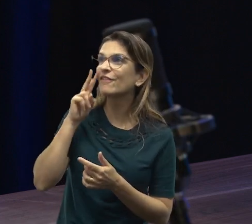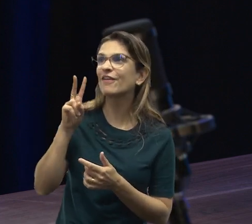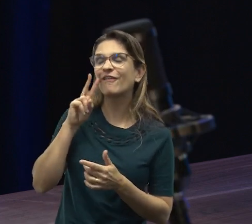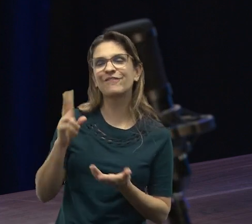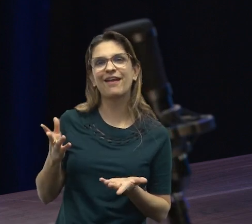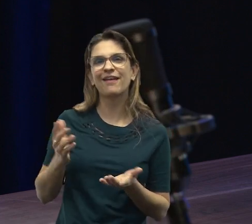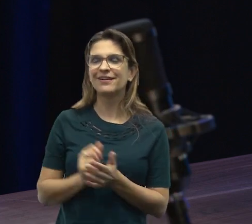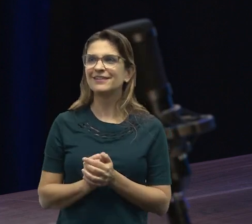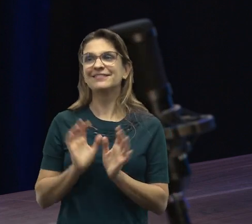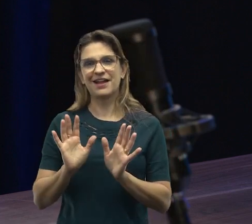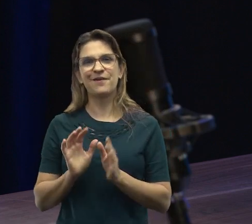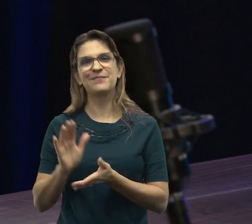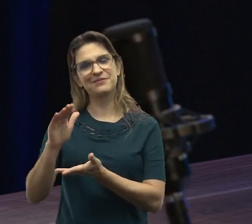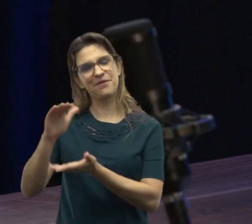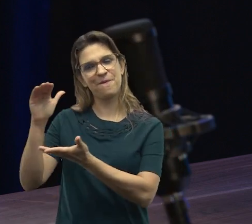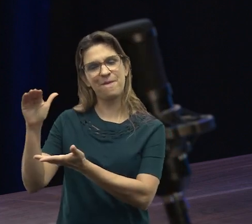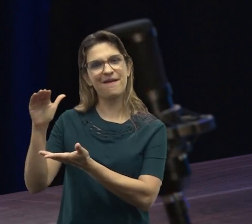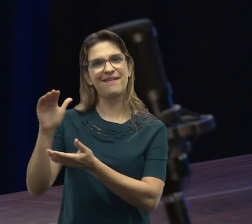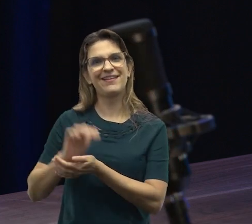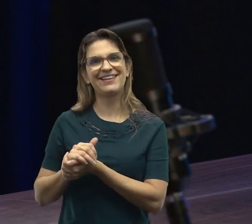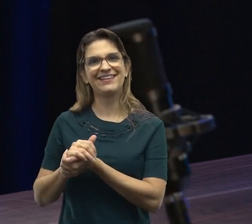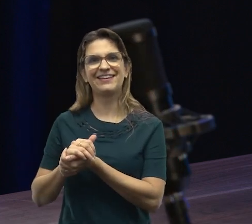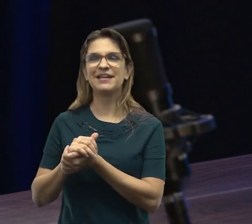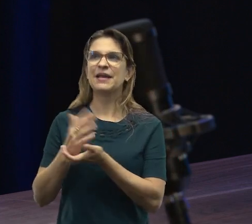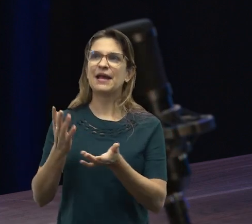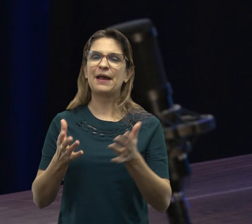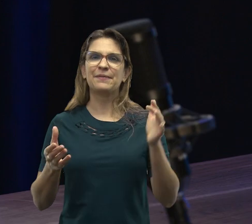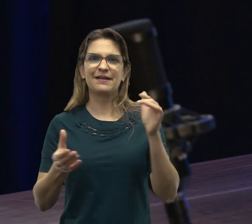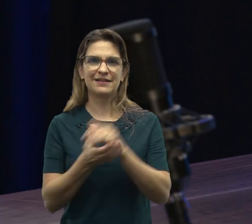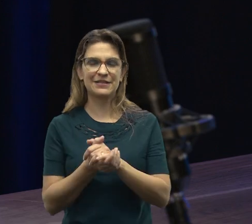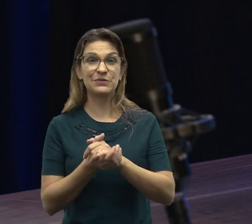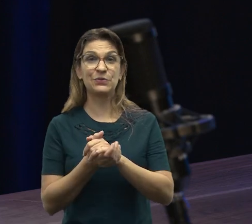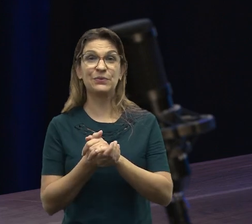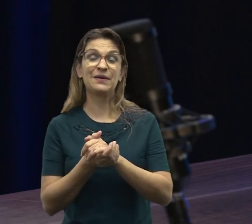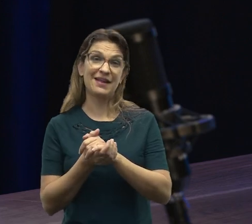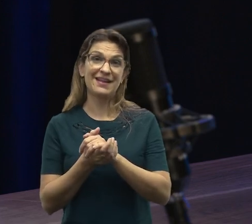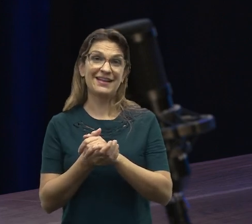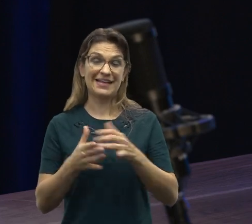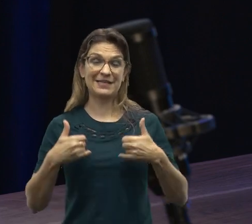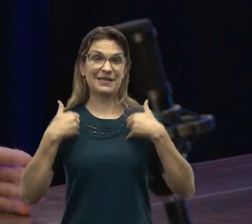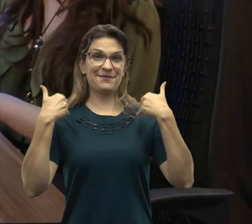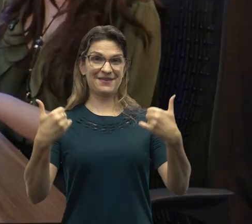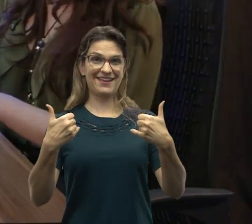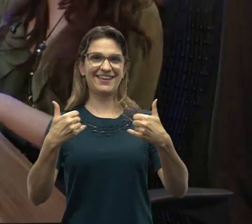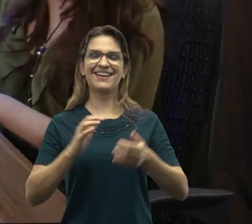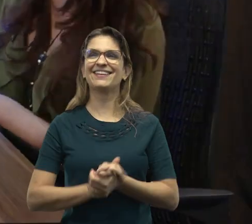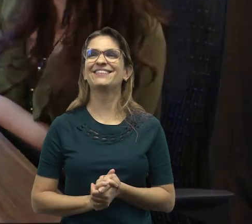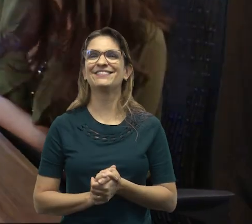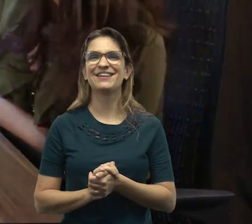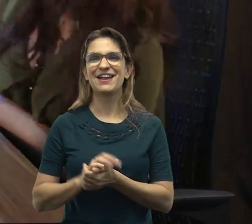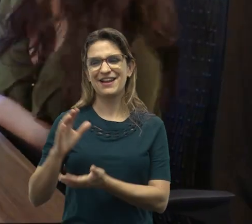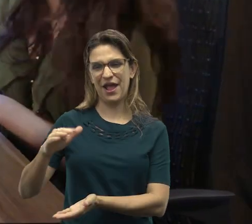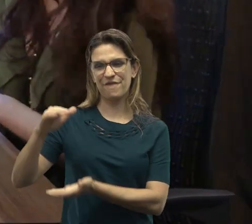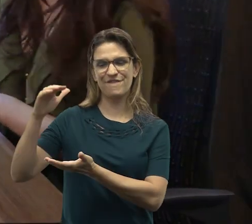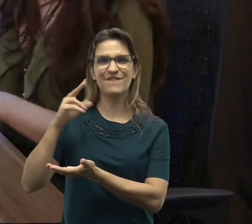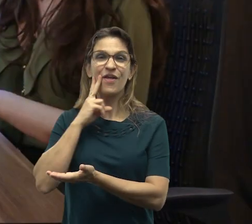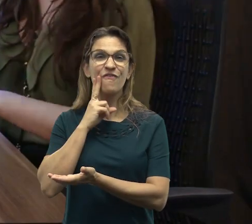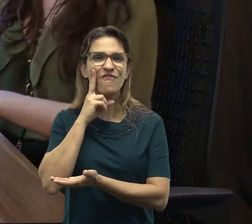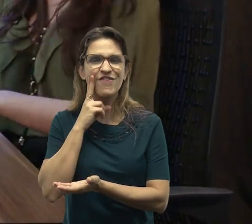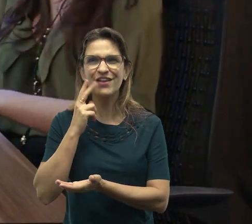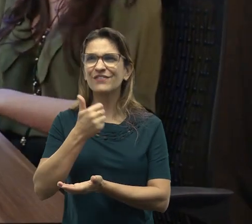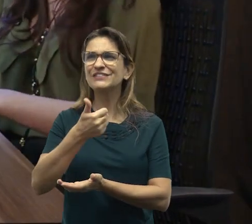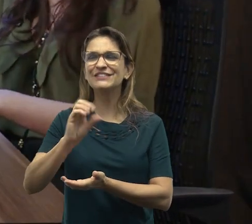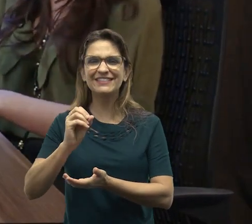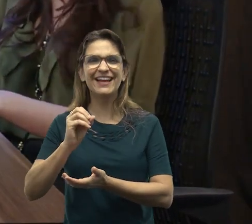eu tenho um vinho guardado para aniversário de casamento, né? Para daqui 10 anos. Meu sabe? Deus, Então, não pode guardar, daqui 10 anos tem um guardado. Mas é